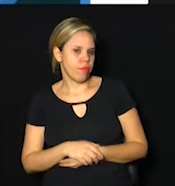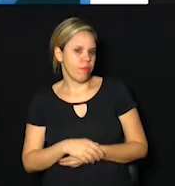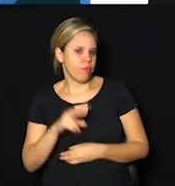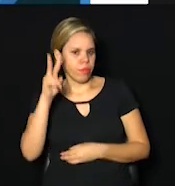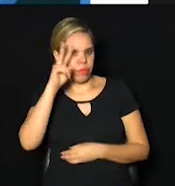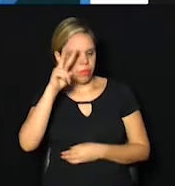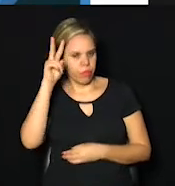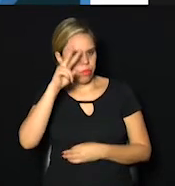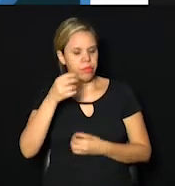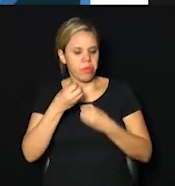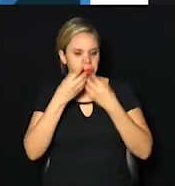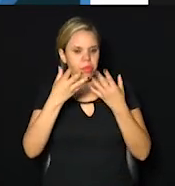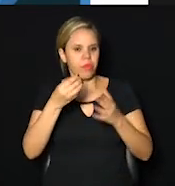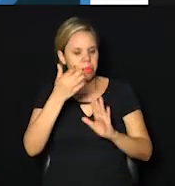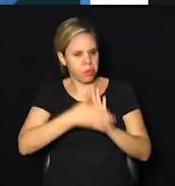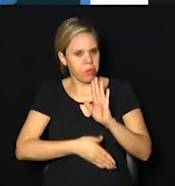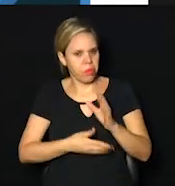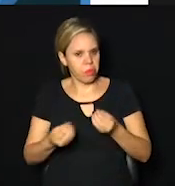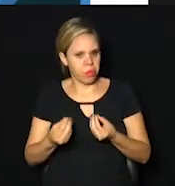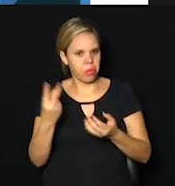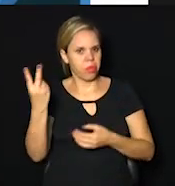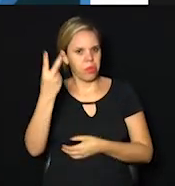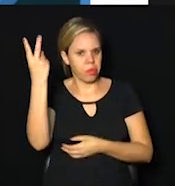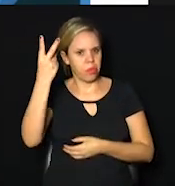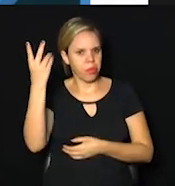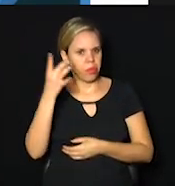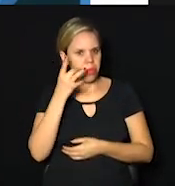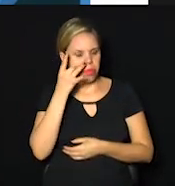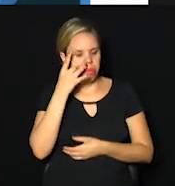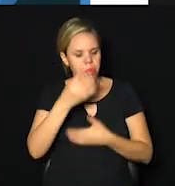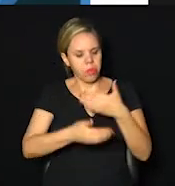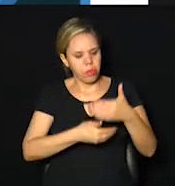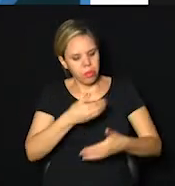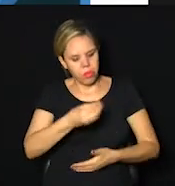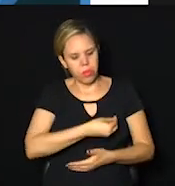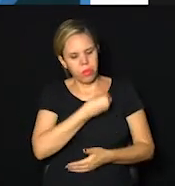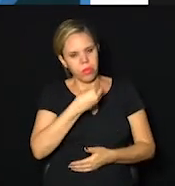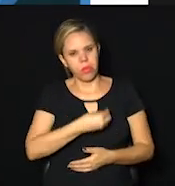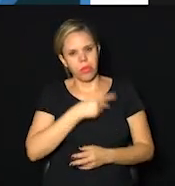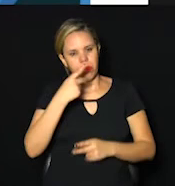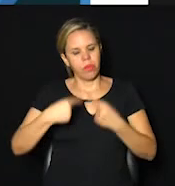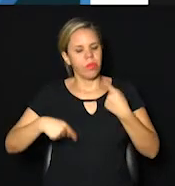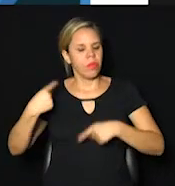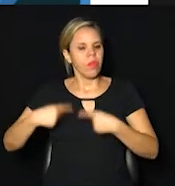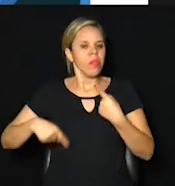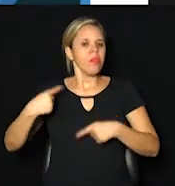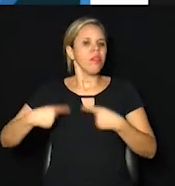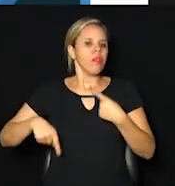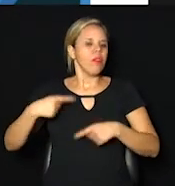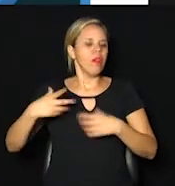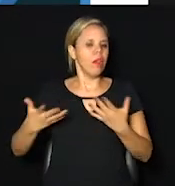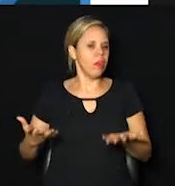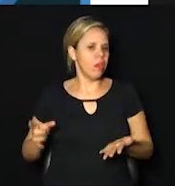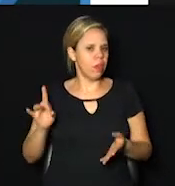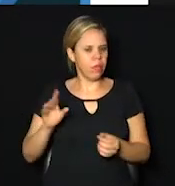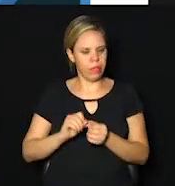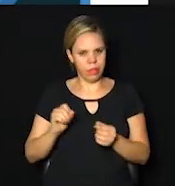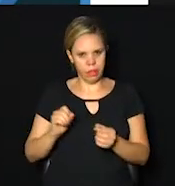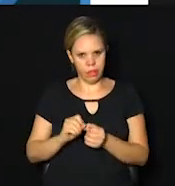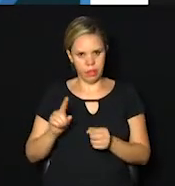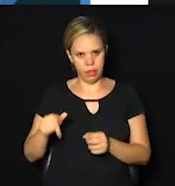bem contadas entregam valores que estão presentes no dia a dia, na vida. E política, gente, se faz somente com